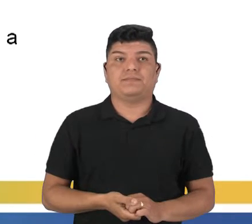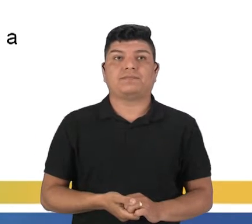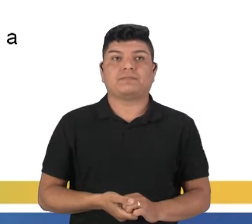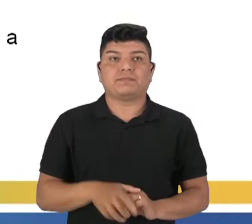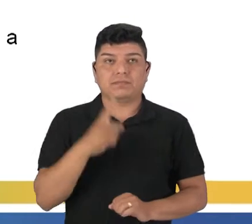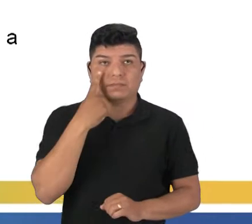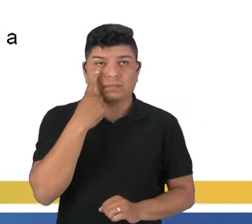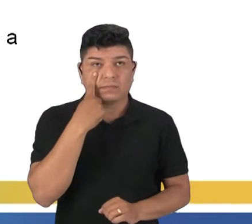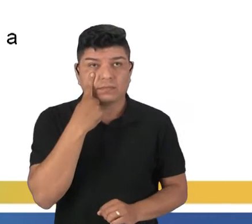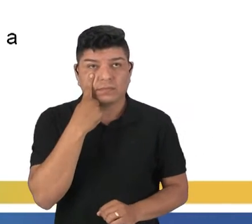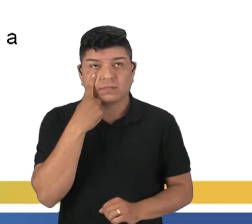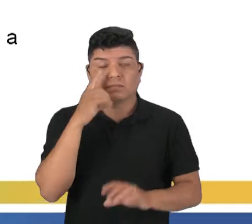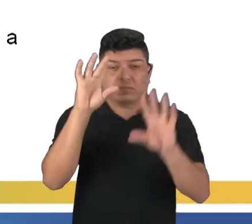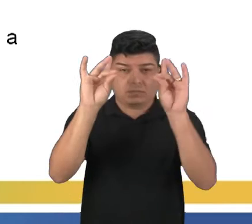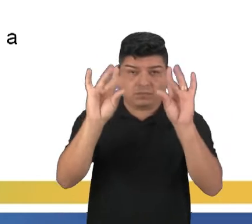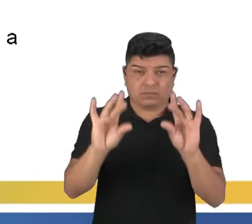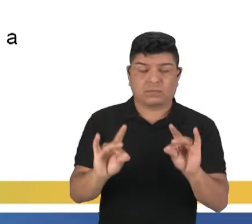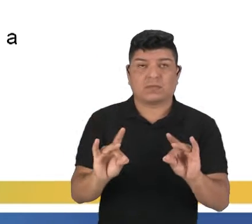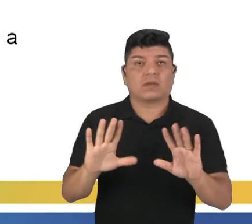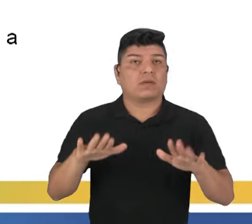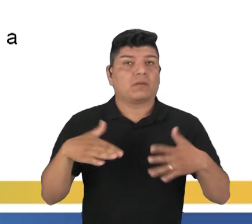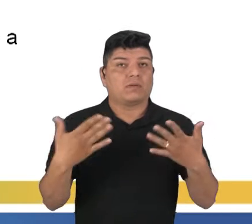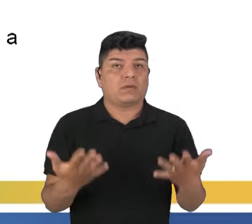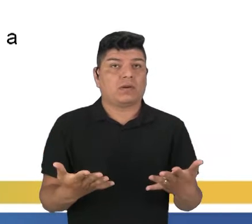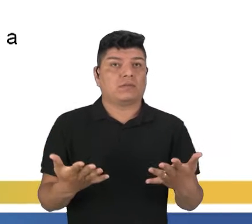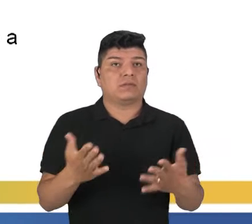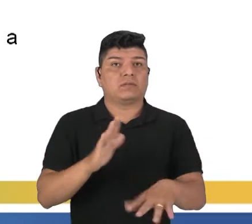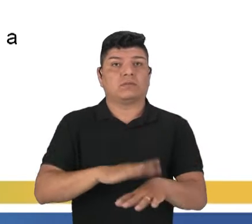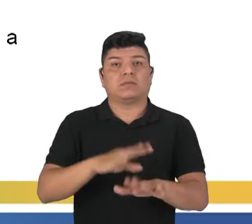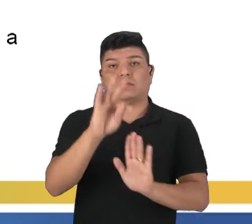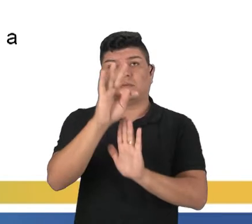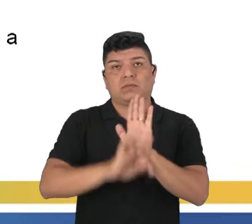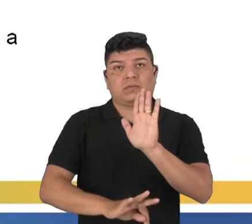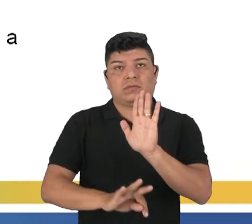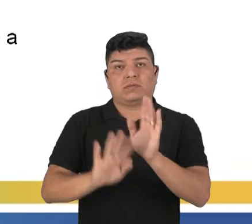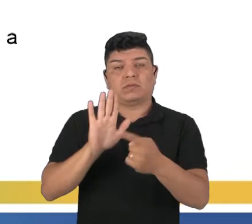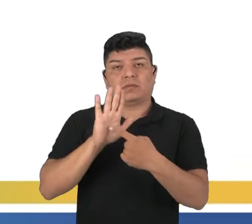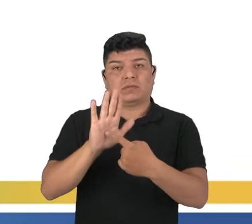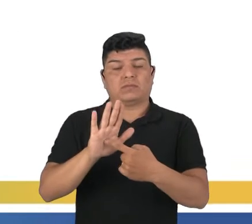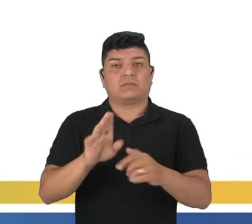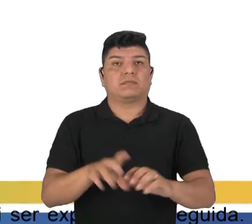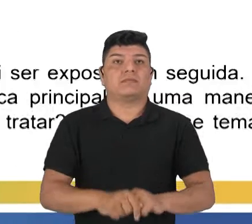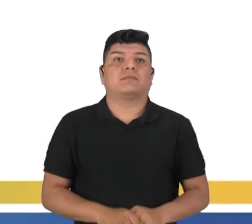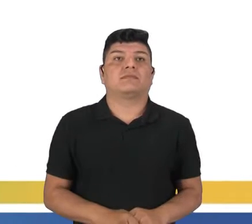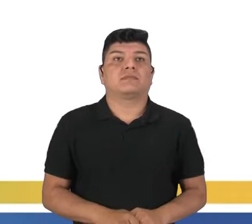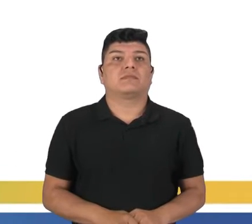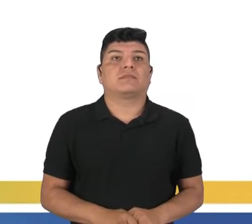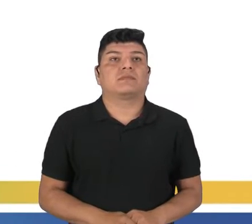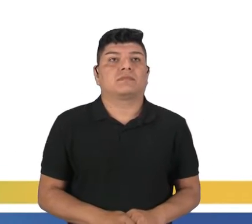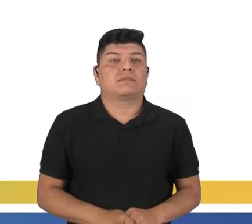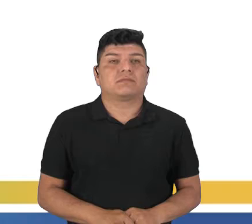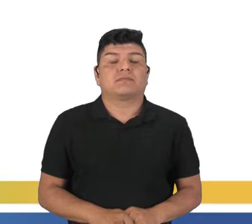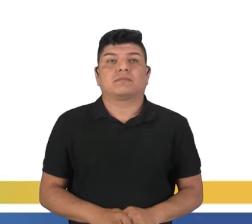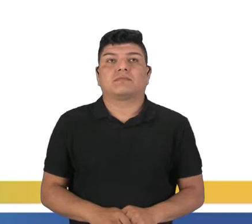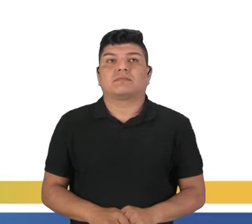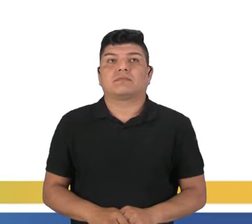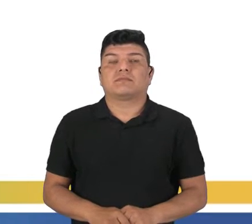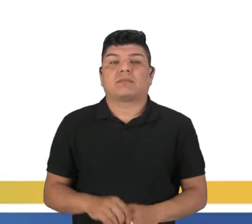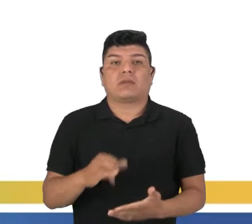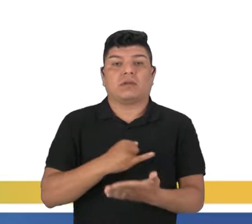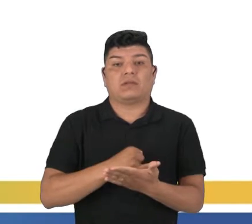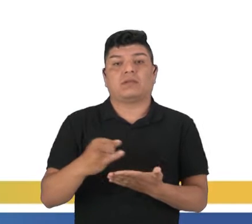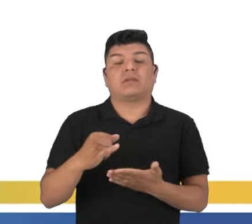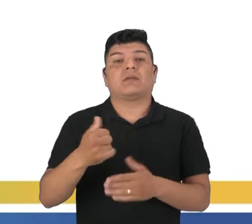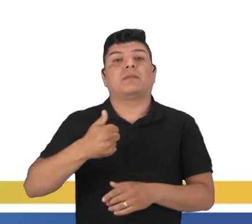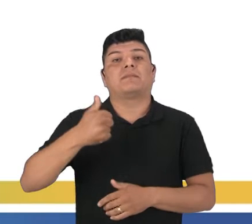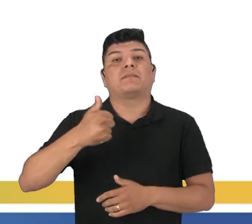ver aqui mais detalhadamente quais são as partes de um texto expositivo, tá bom? na